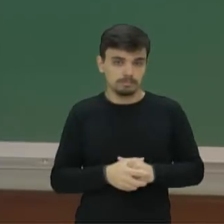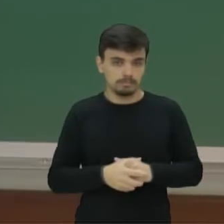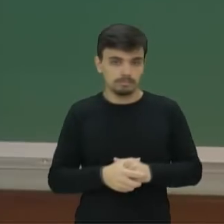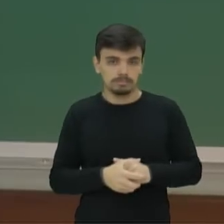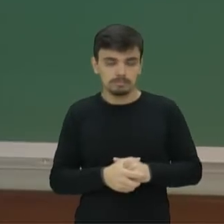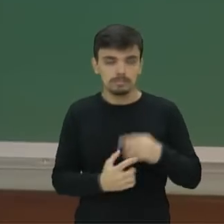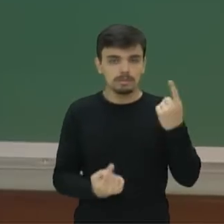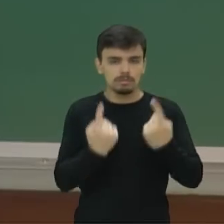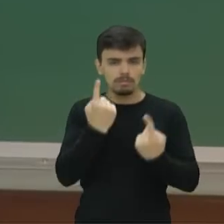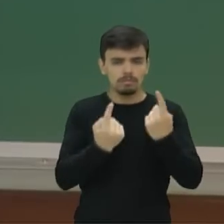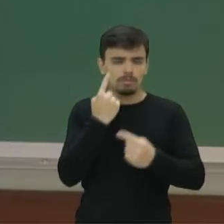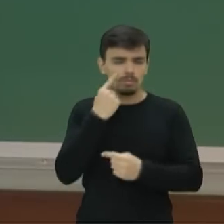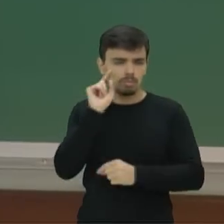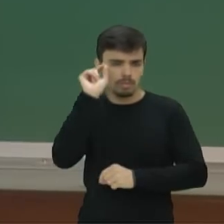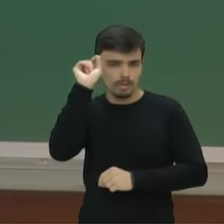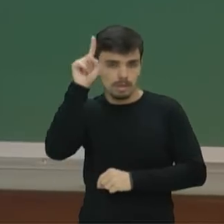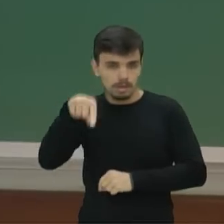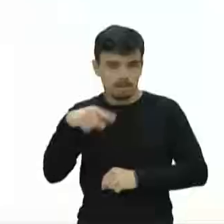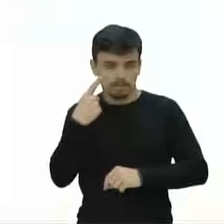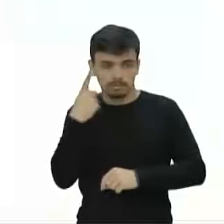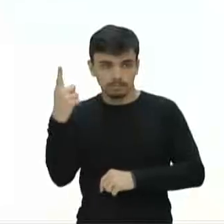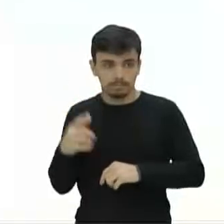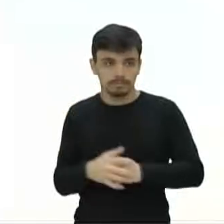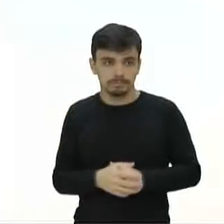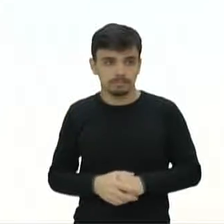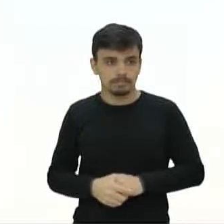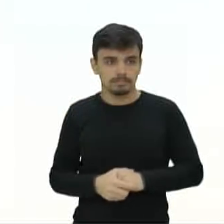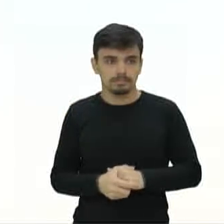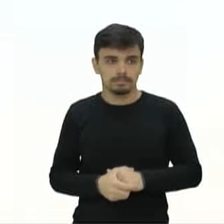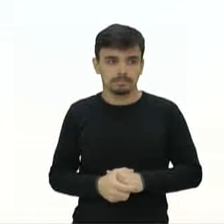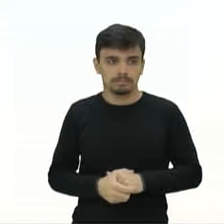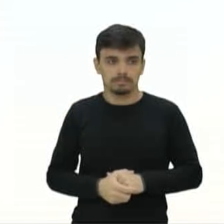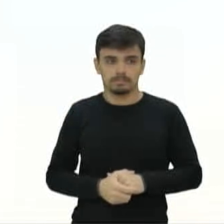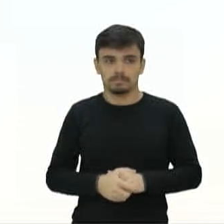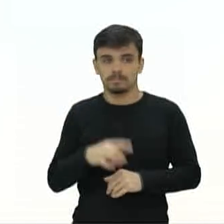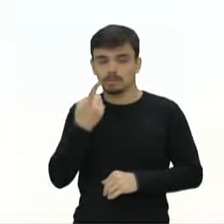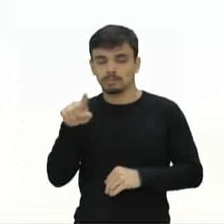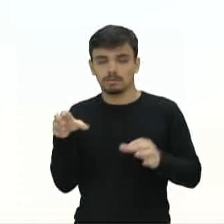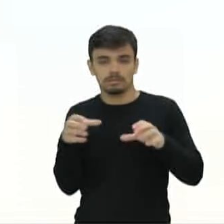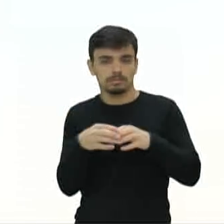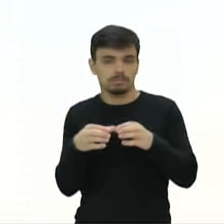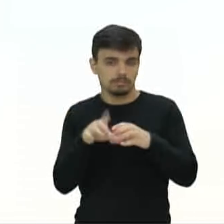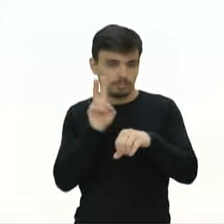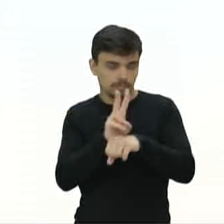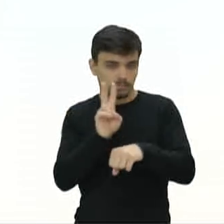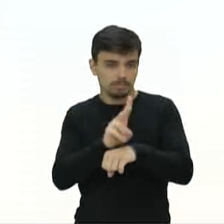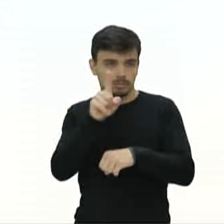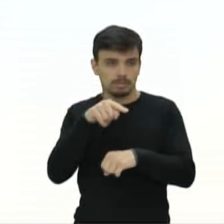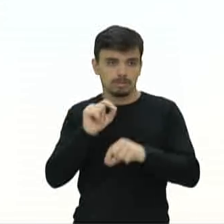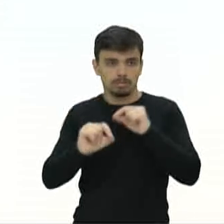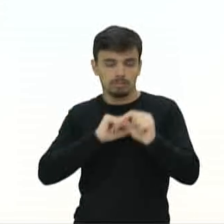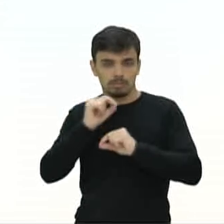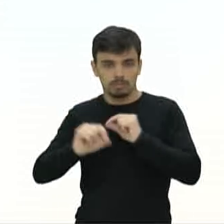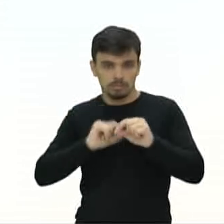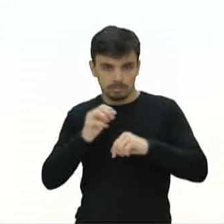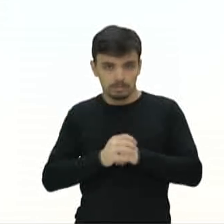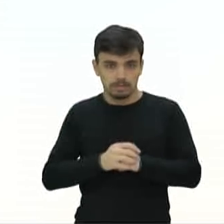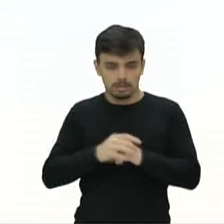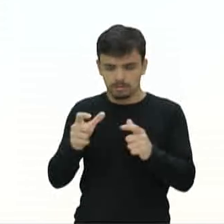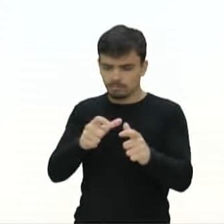ver o que são as unidades de conservação. Lá na tela, ó. As unidades de conservação são espaços